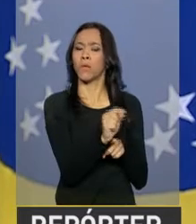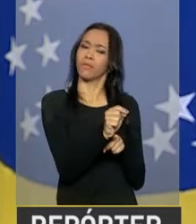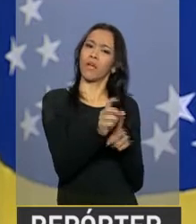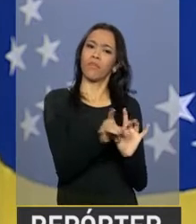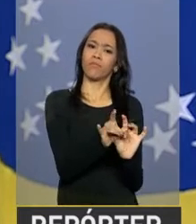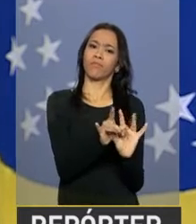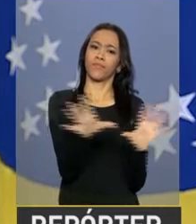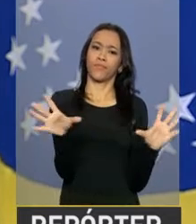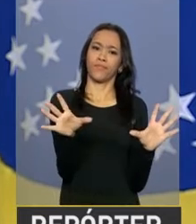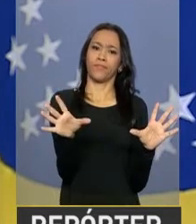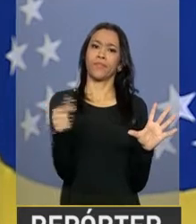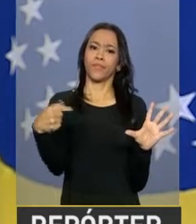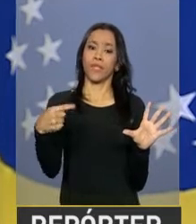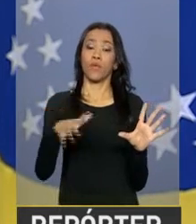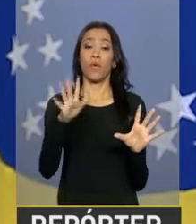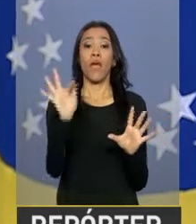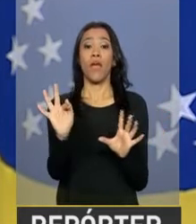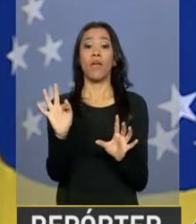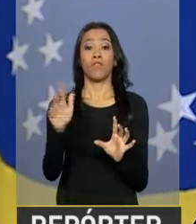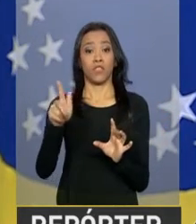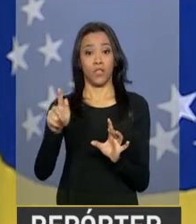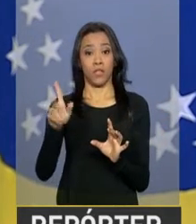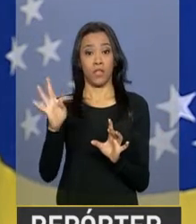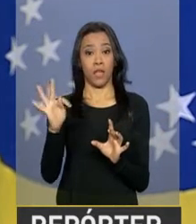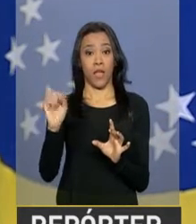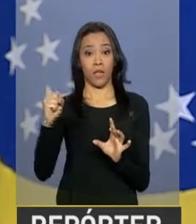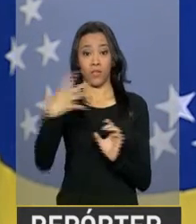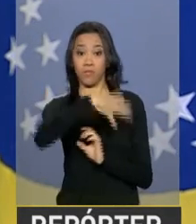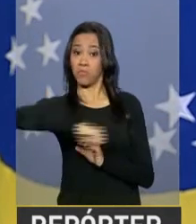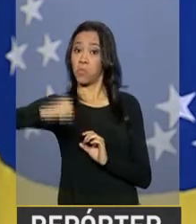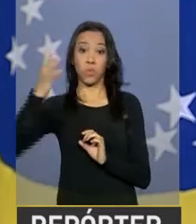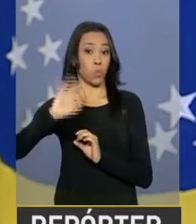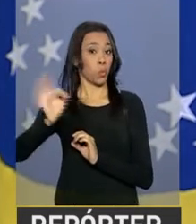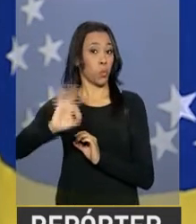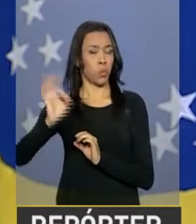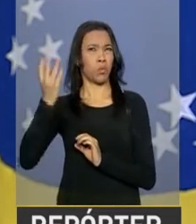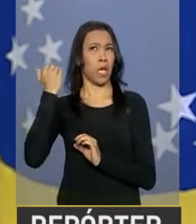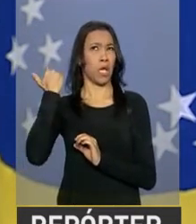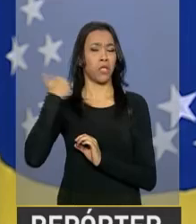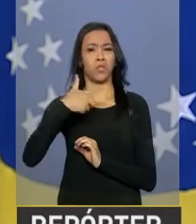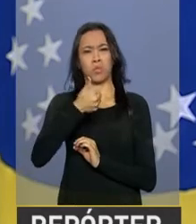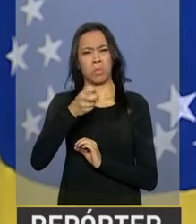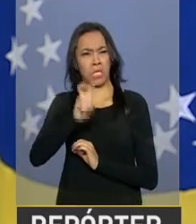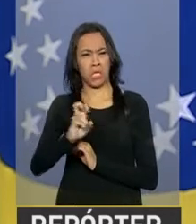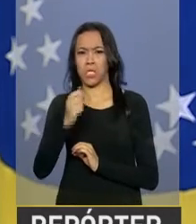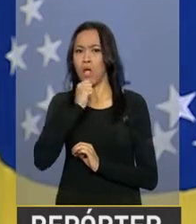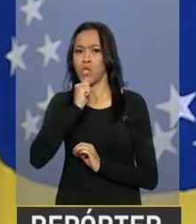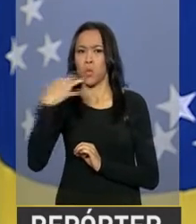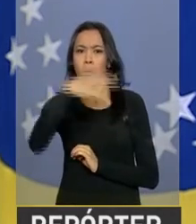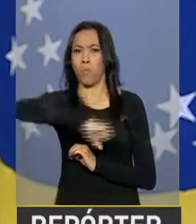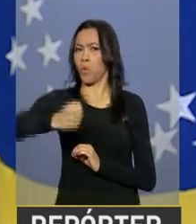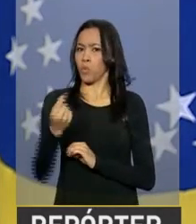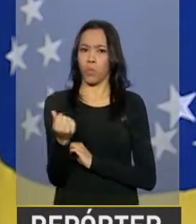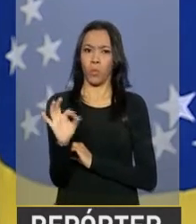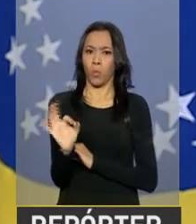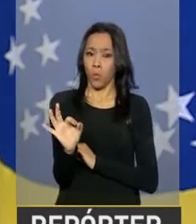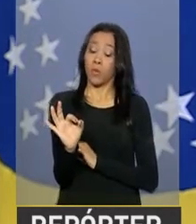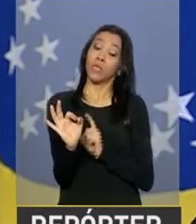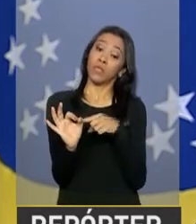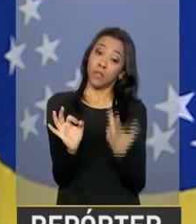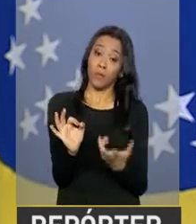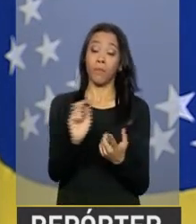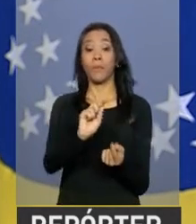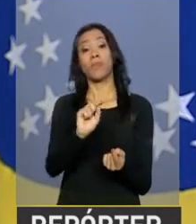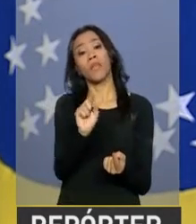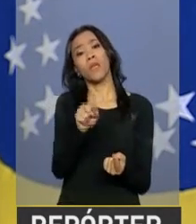do fgts o fgts não acessou esse recurso desde 2015 depois da depois há uma série